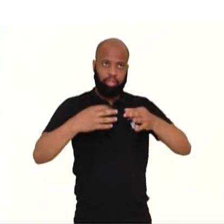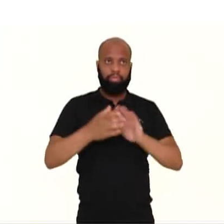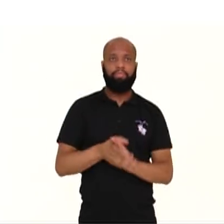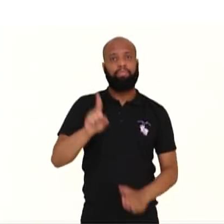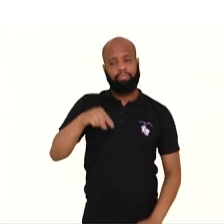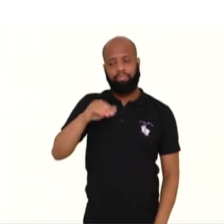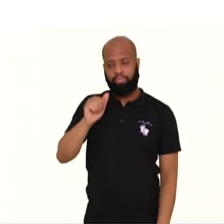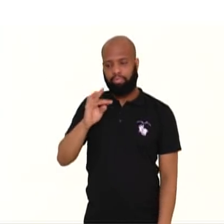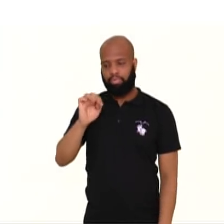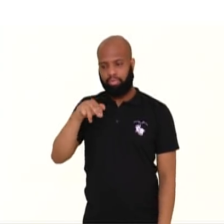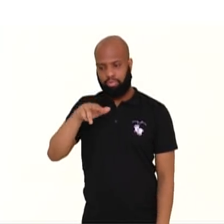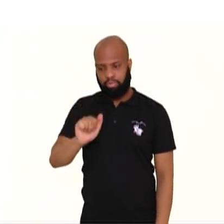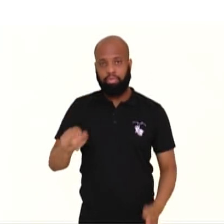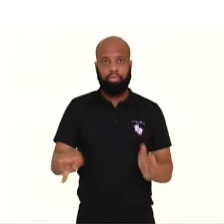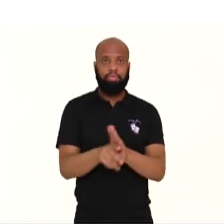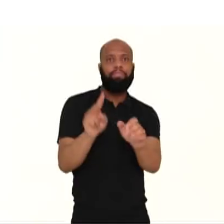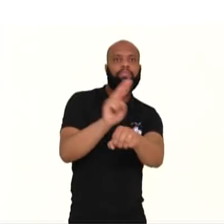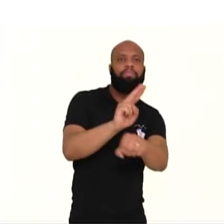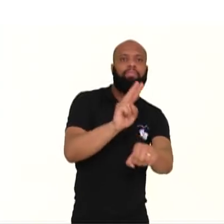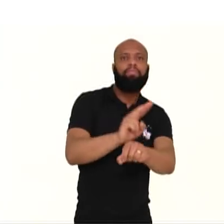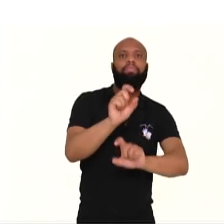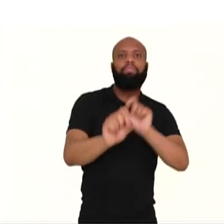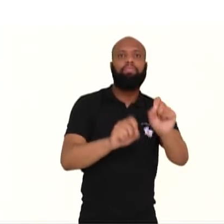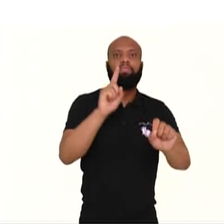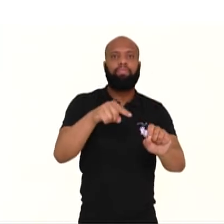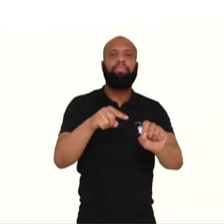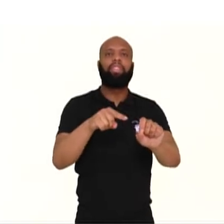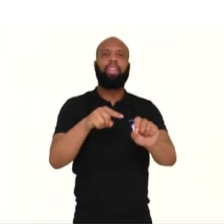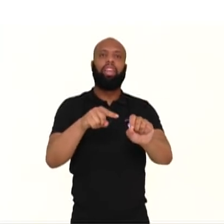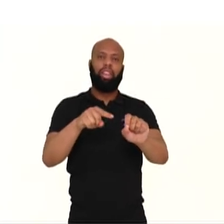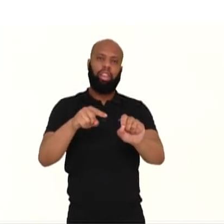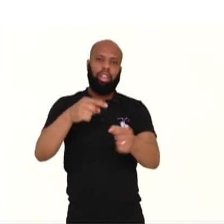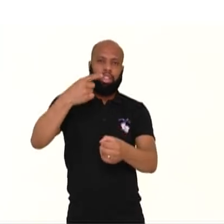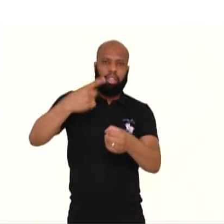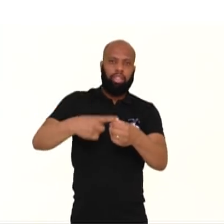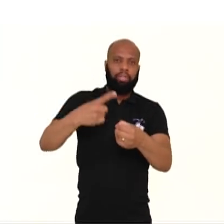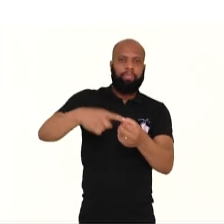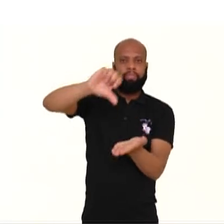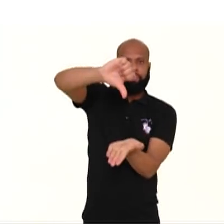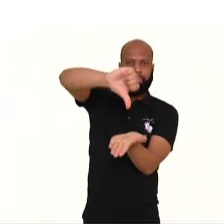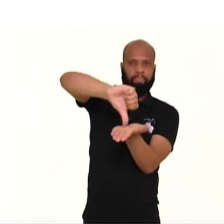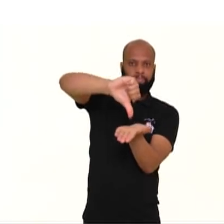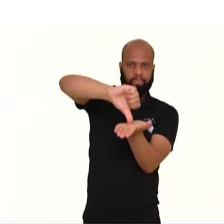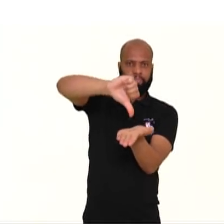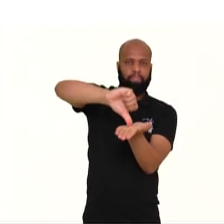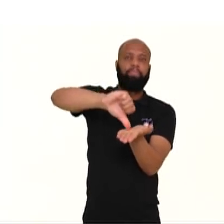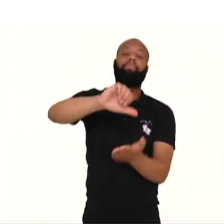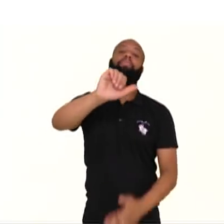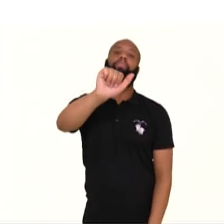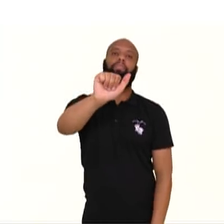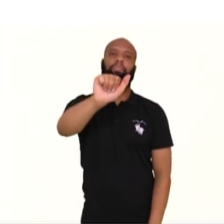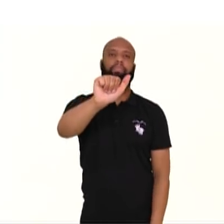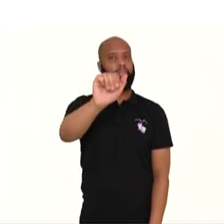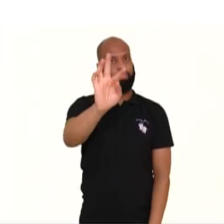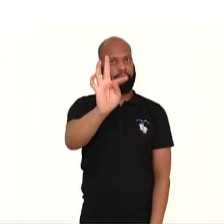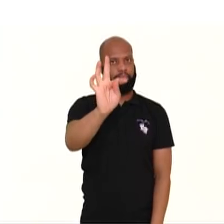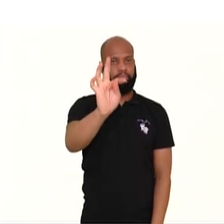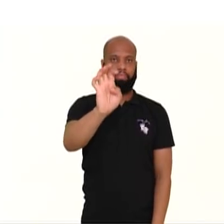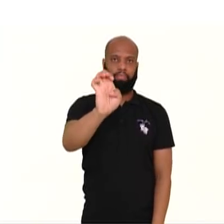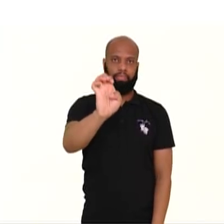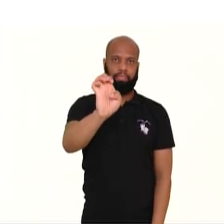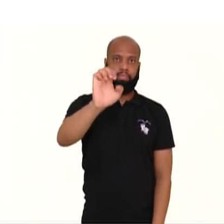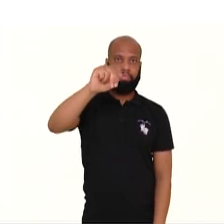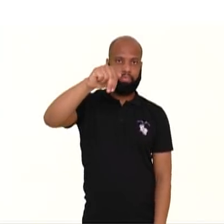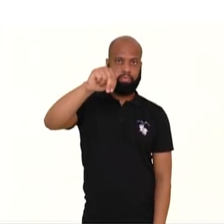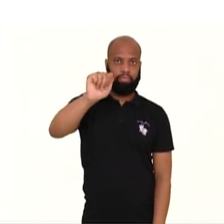era a deusa protetora da cidade de Atenas. Atenas hoje, o professor de geografia já comentou com você, hoje é a capital,